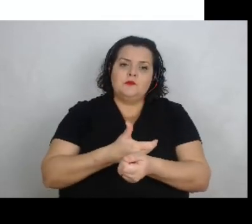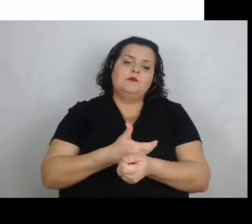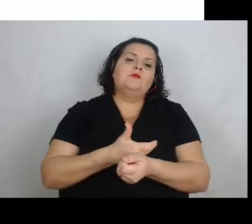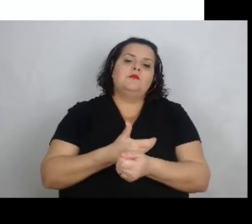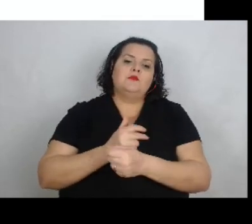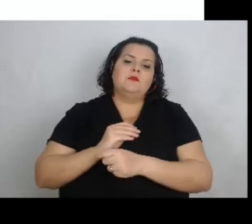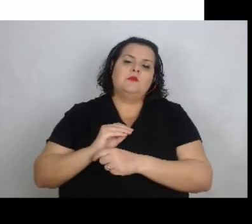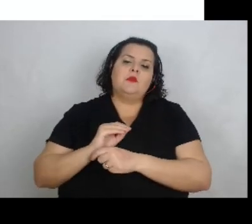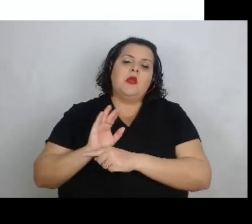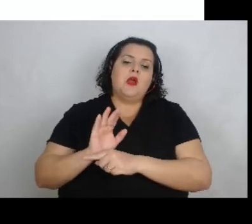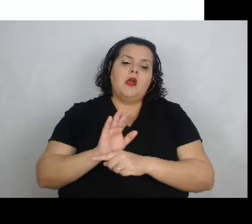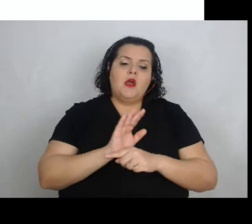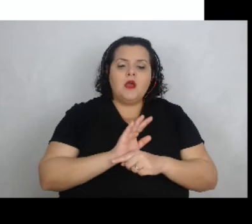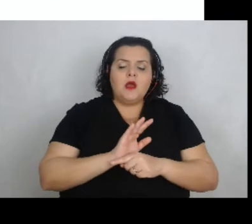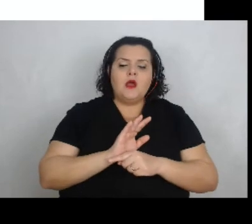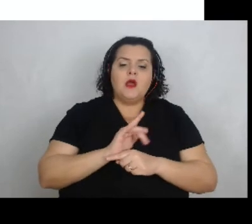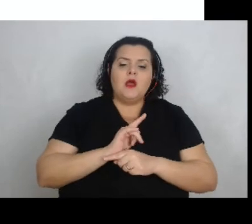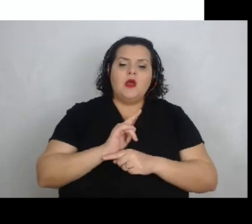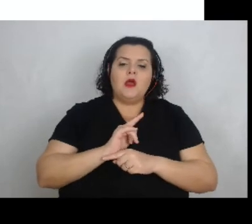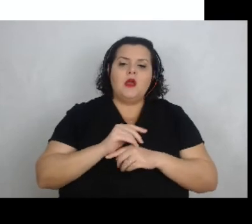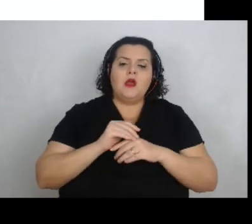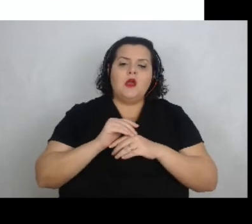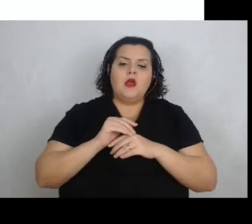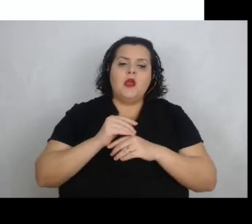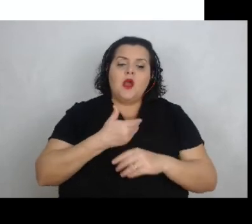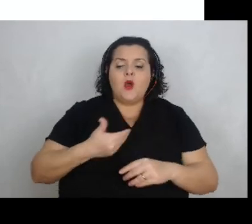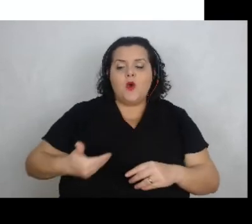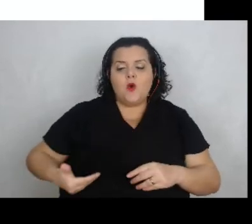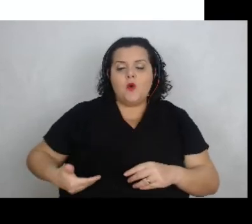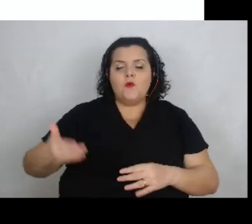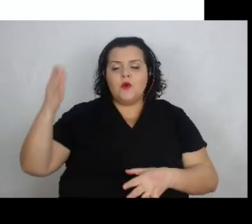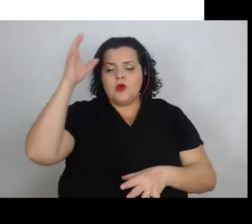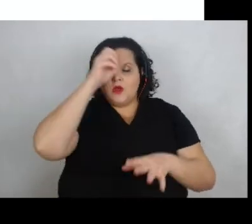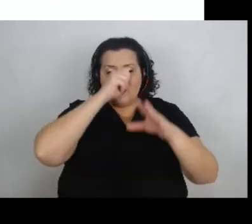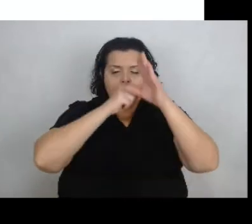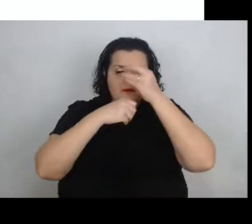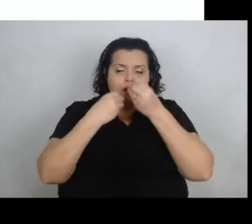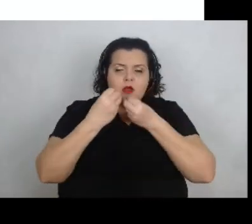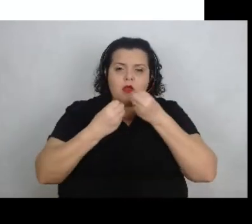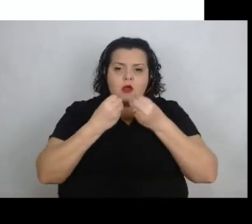a qualificação das políticas públicas adotadas pelas prefeituras de São Paulo,